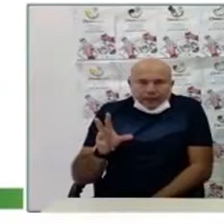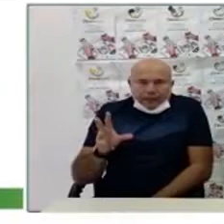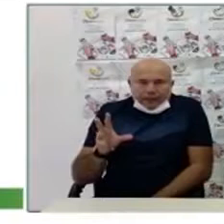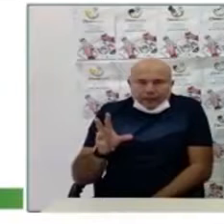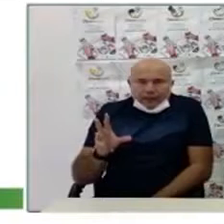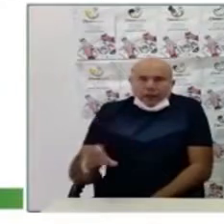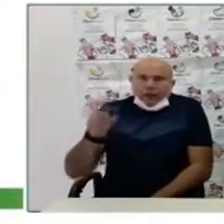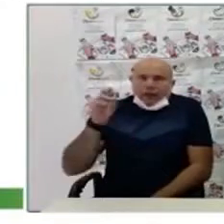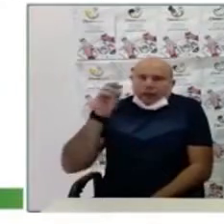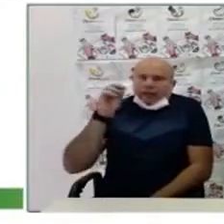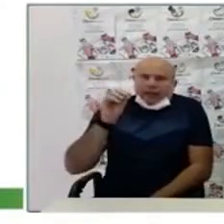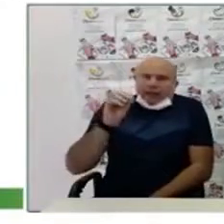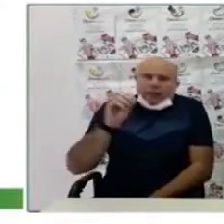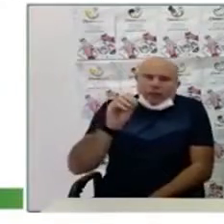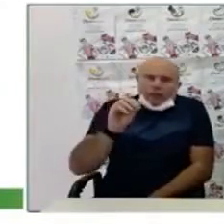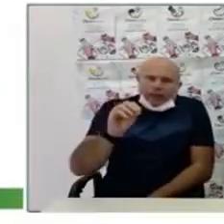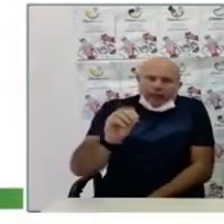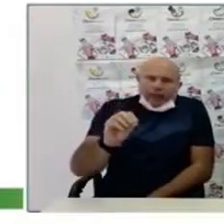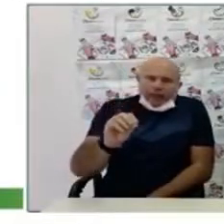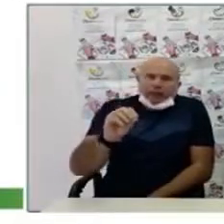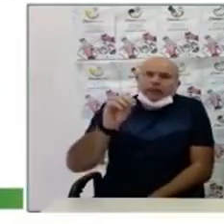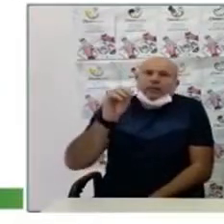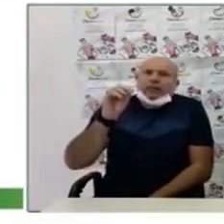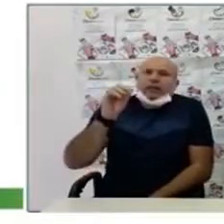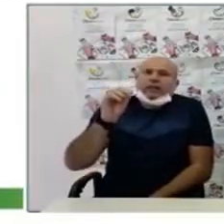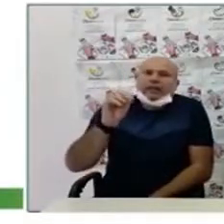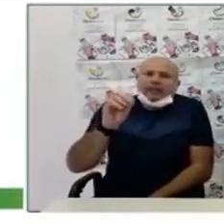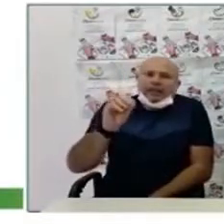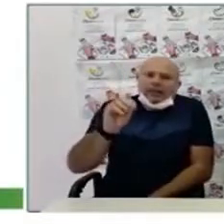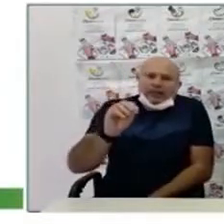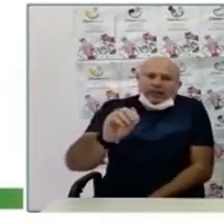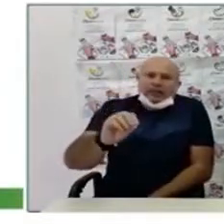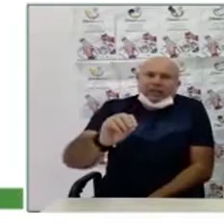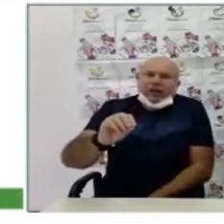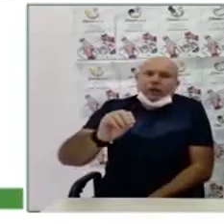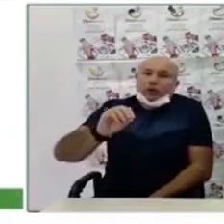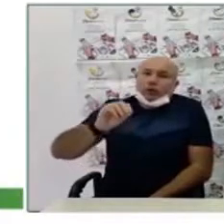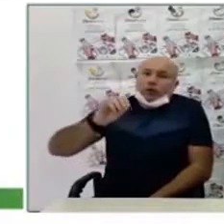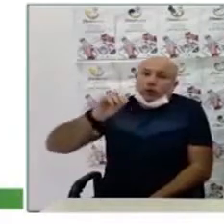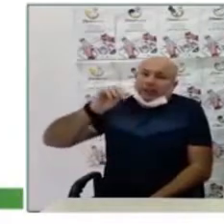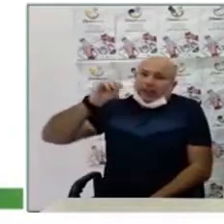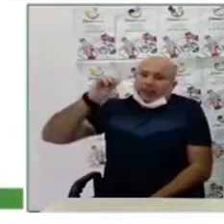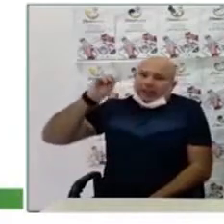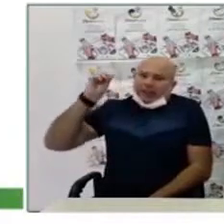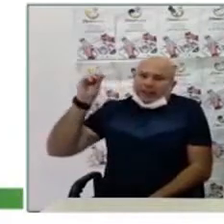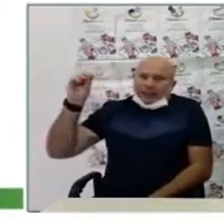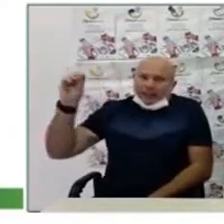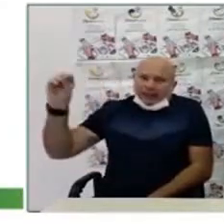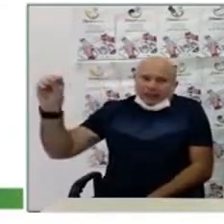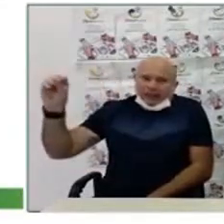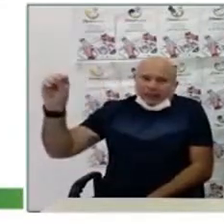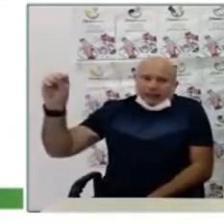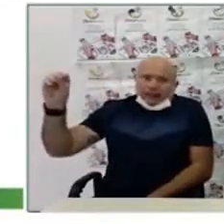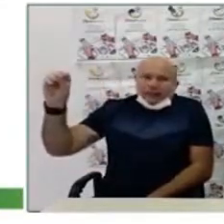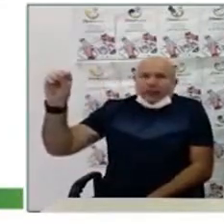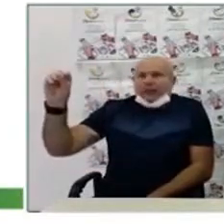Tá pensando aí, ó? Então a camada 1 com dois elétrons, eles recebem energia e saltam os dois para a camada 3.